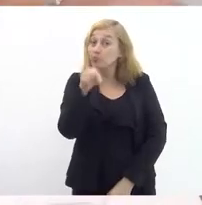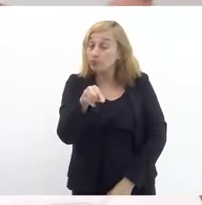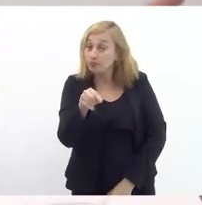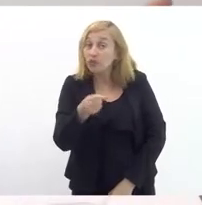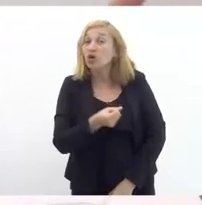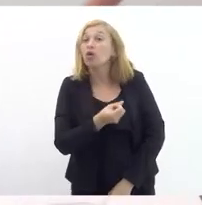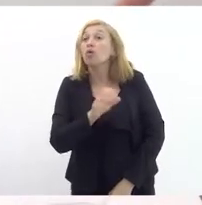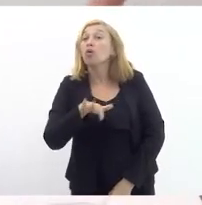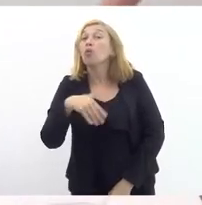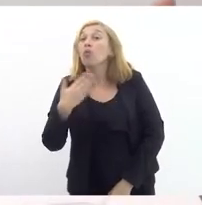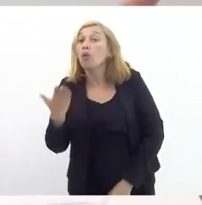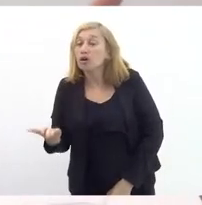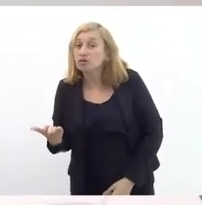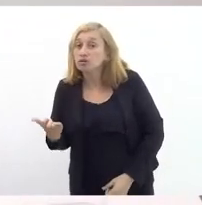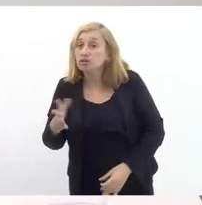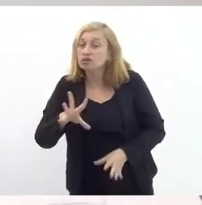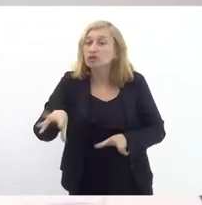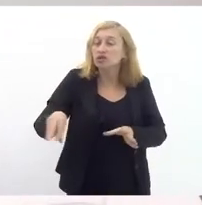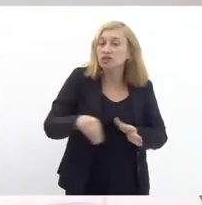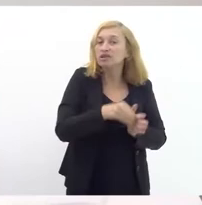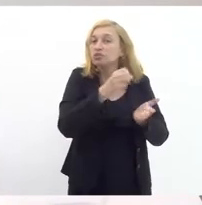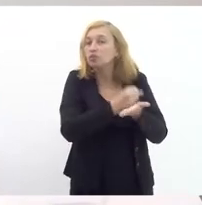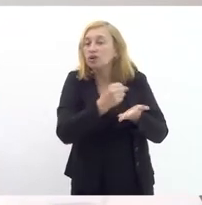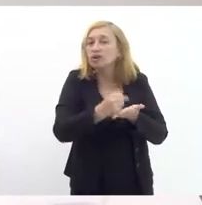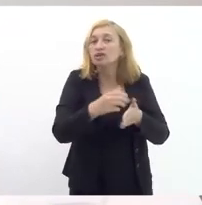Quando foi que isso entrou no contrato?